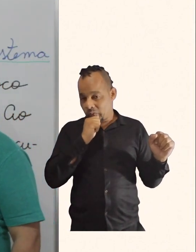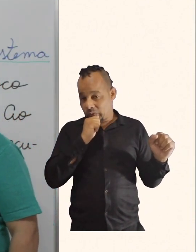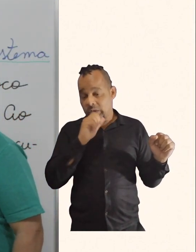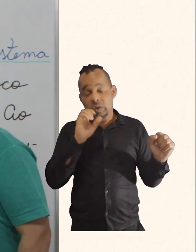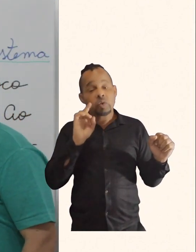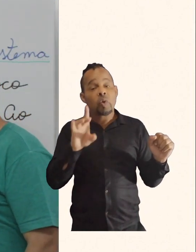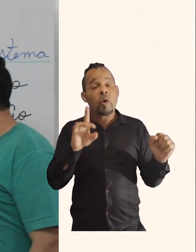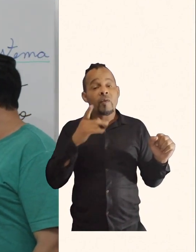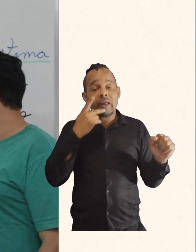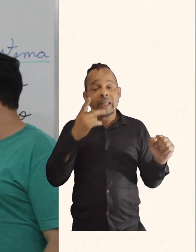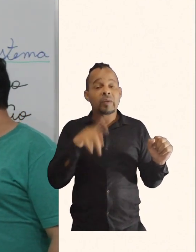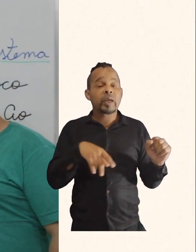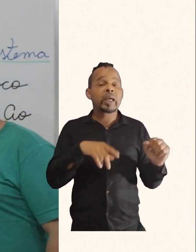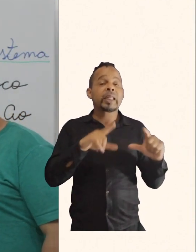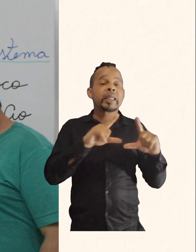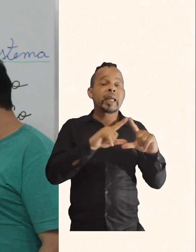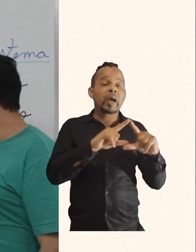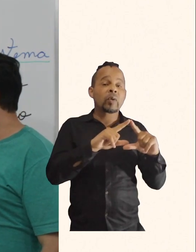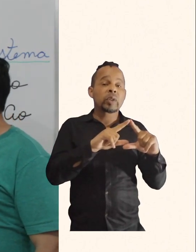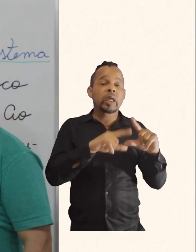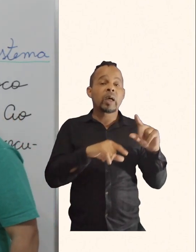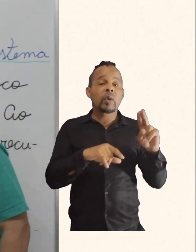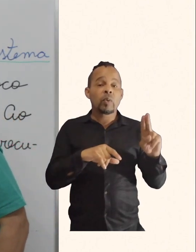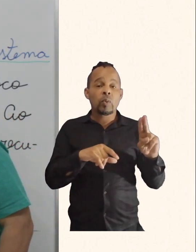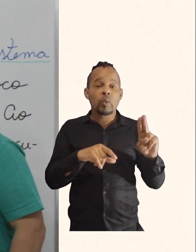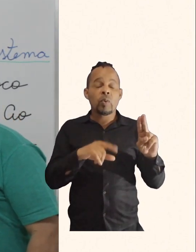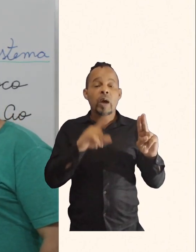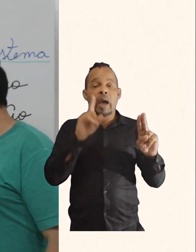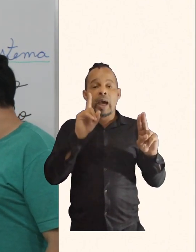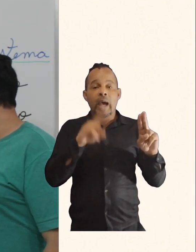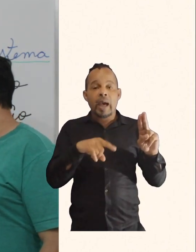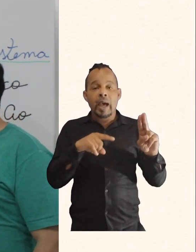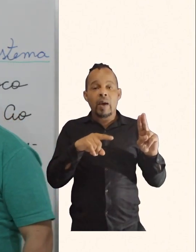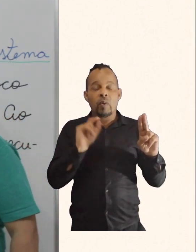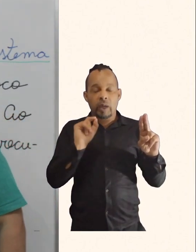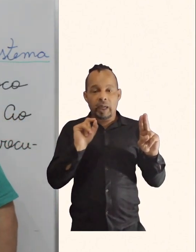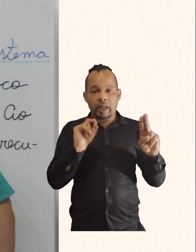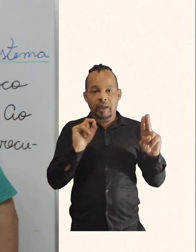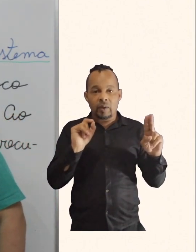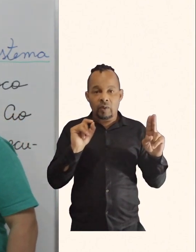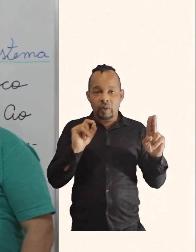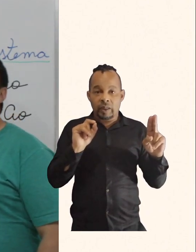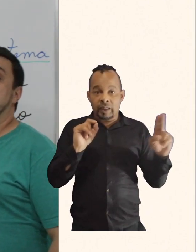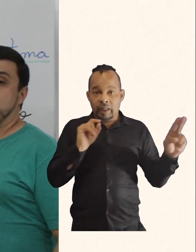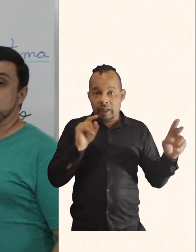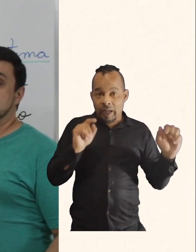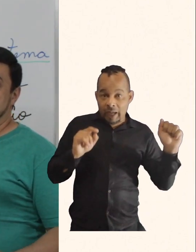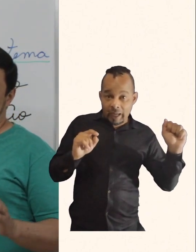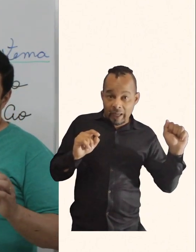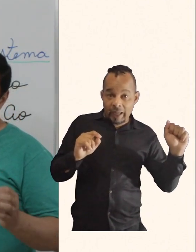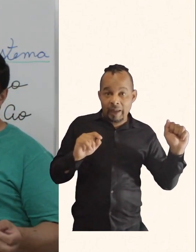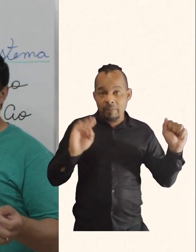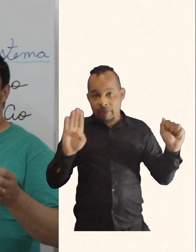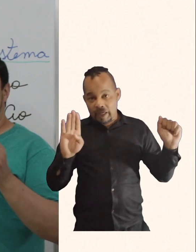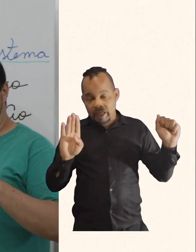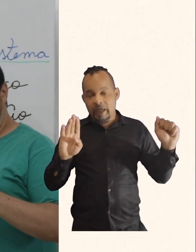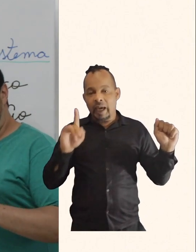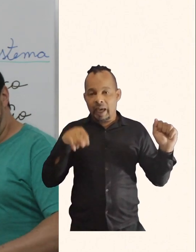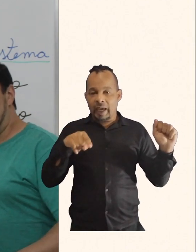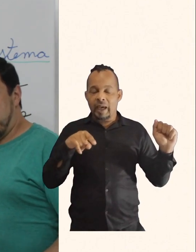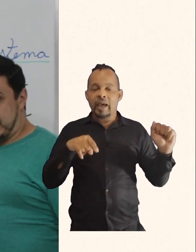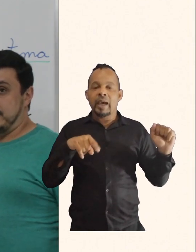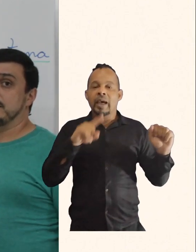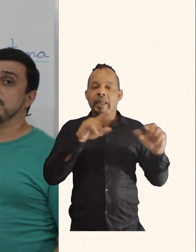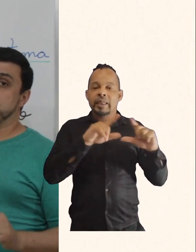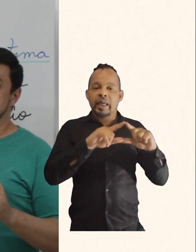eu apenas falei de ΔU, a diferença entre elas, o A e